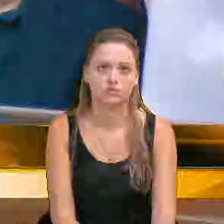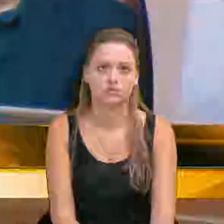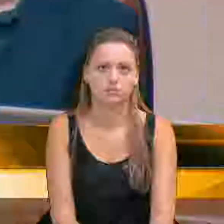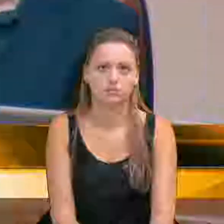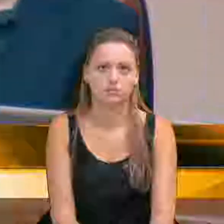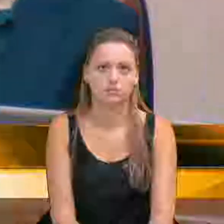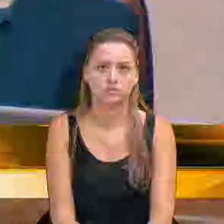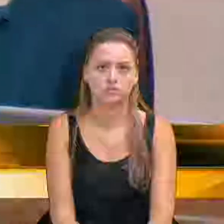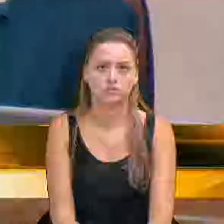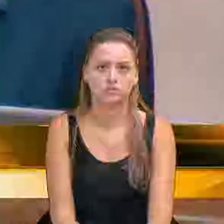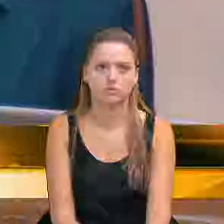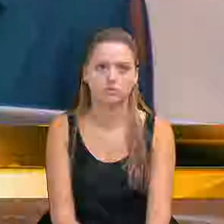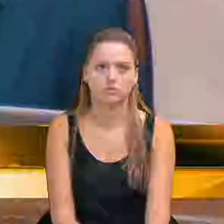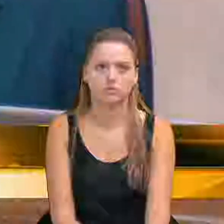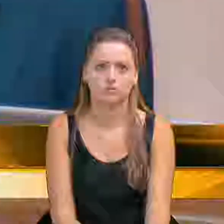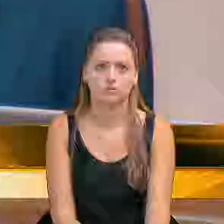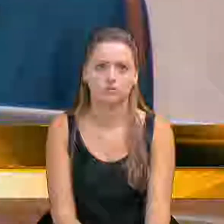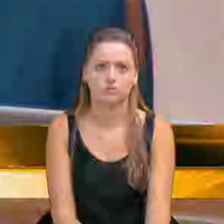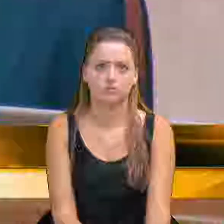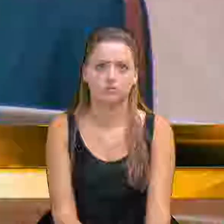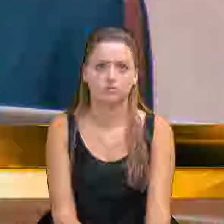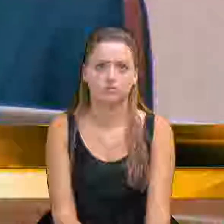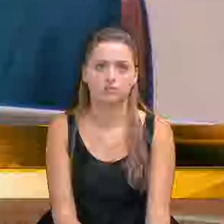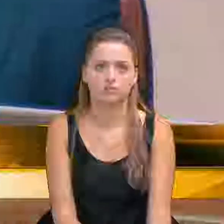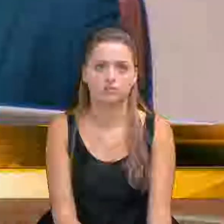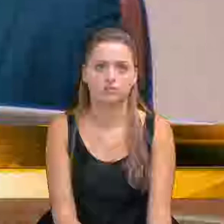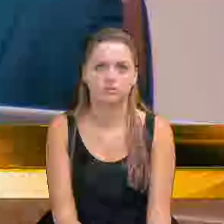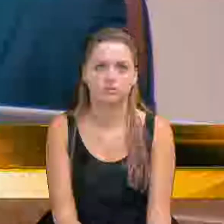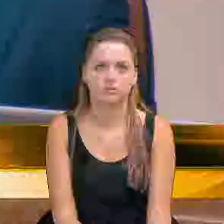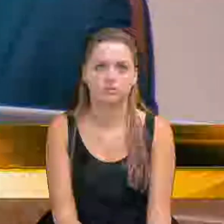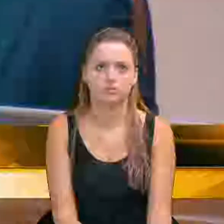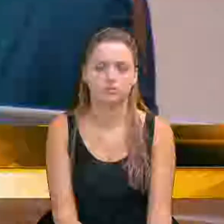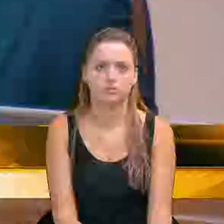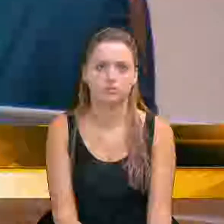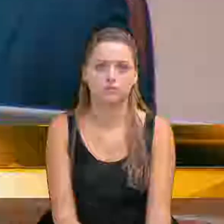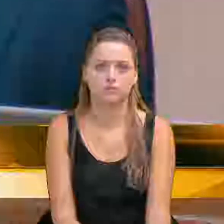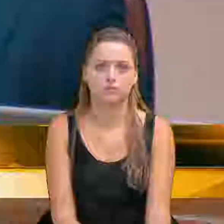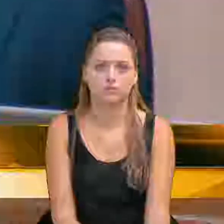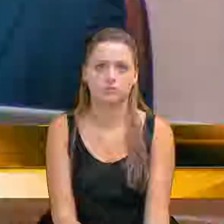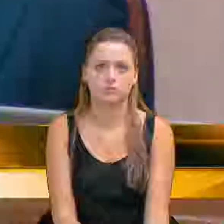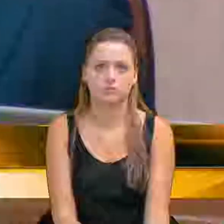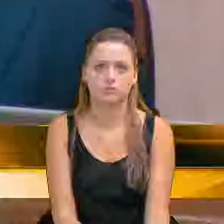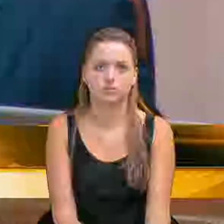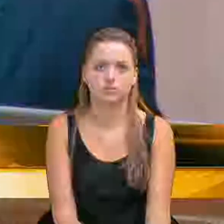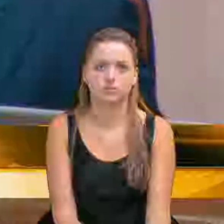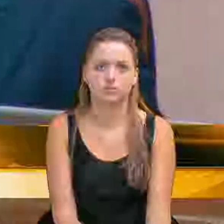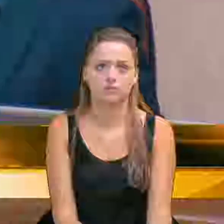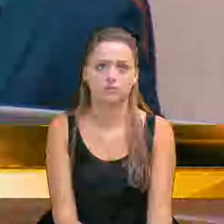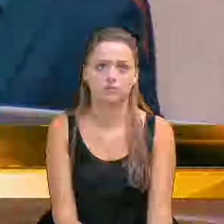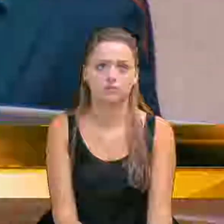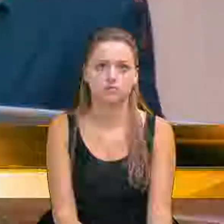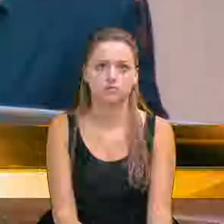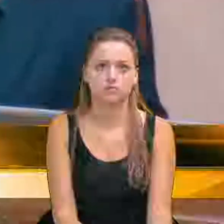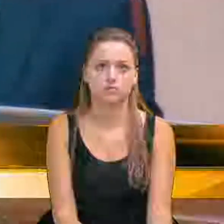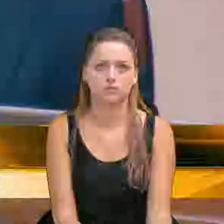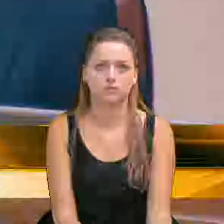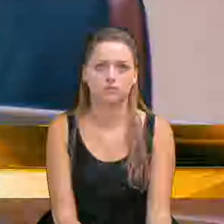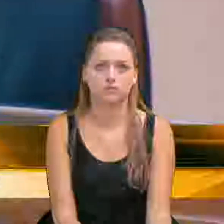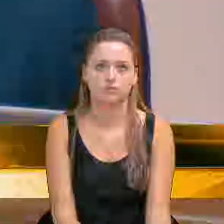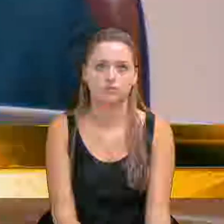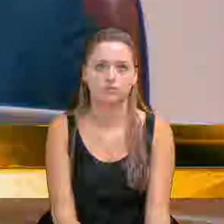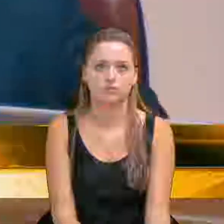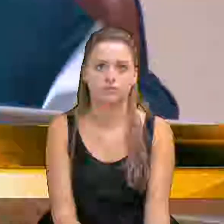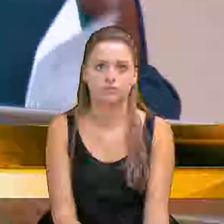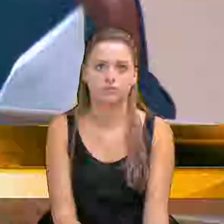Não, isso aí eu acho que foi a questão de aqui, se eu não me engano. Não. Não? Onde é que tá? Eu não achei